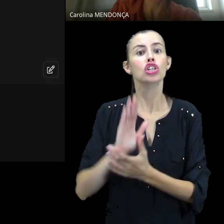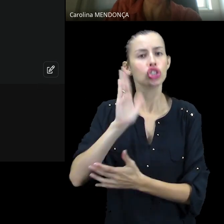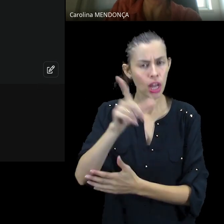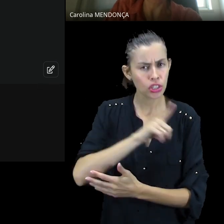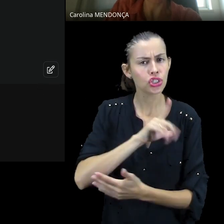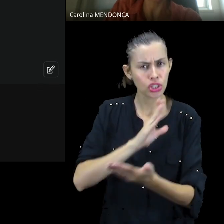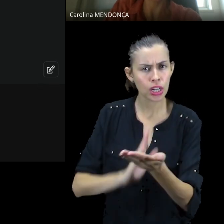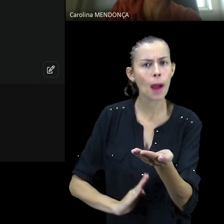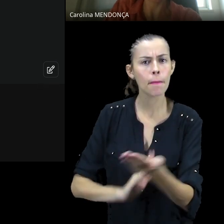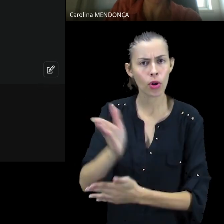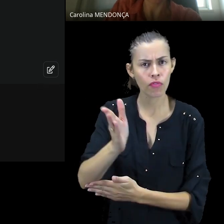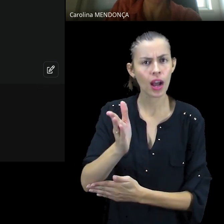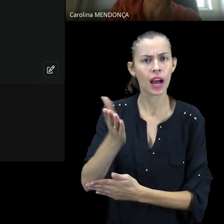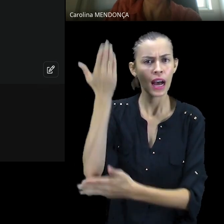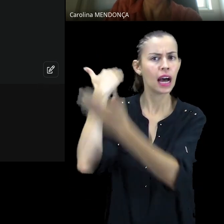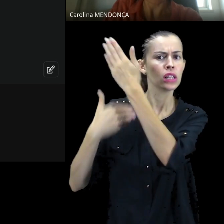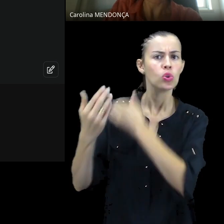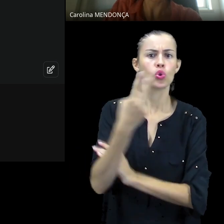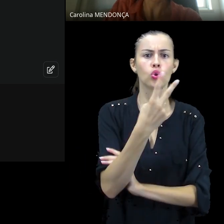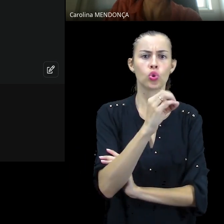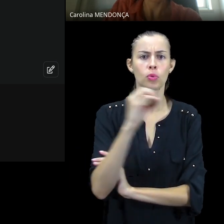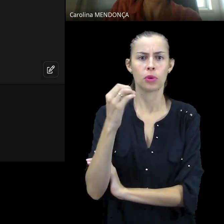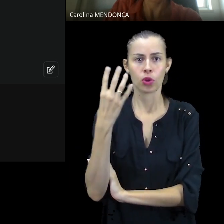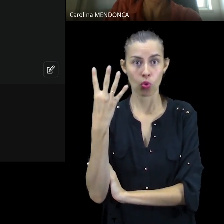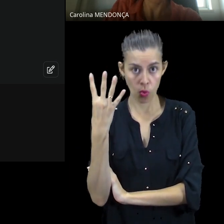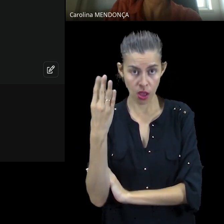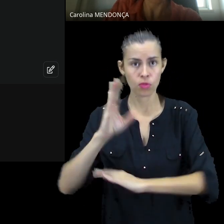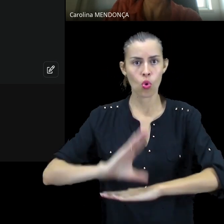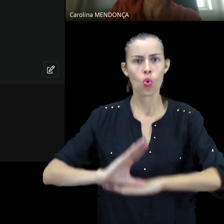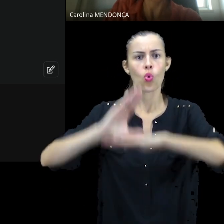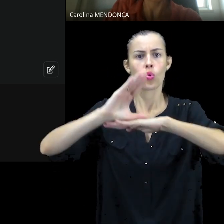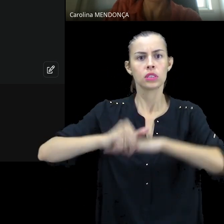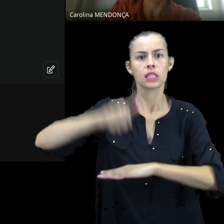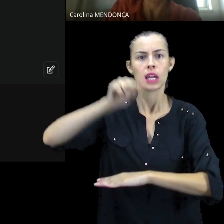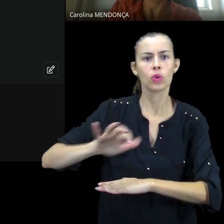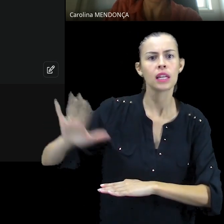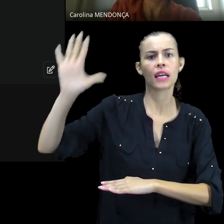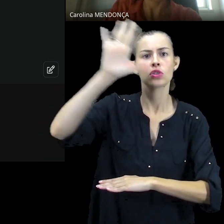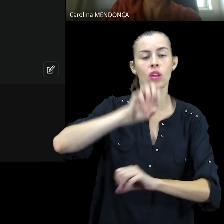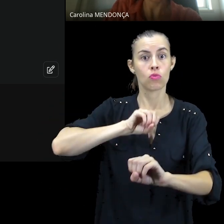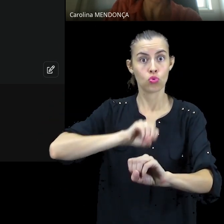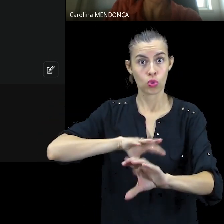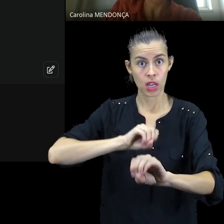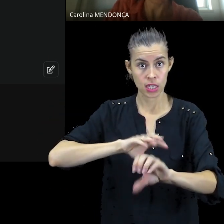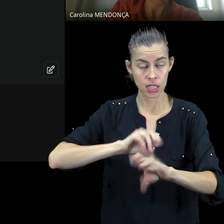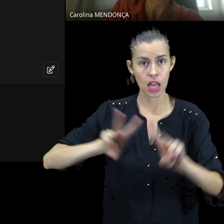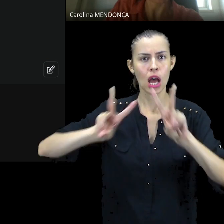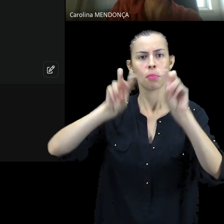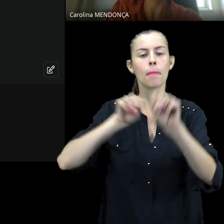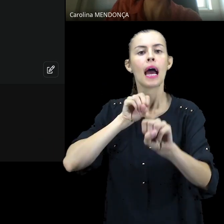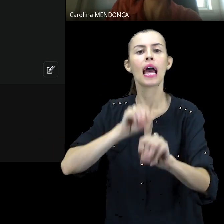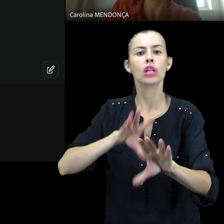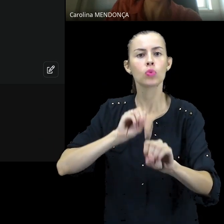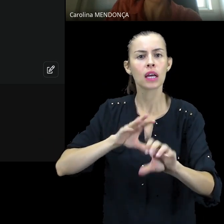já tinha aprovado desde 2004 a resolução do Conselho Nacional de Educação para a educação para as relações